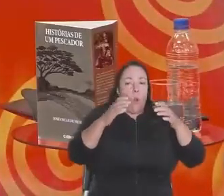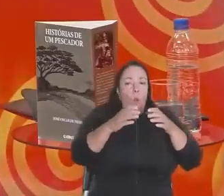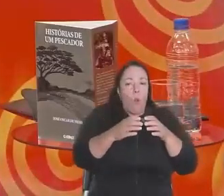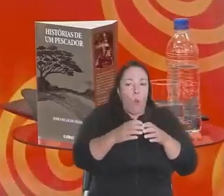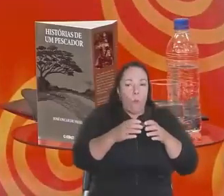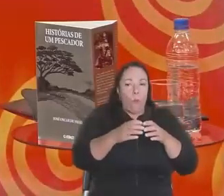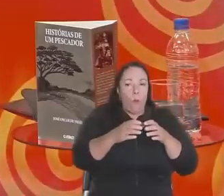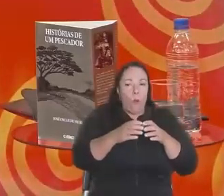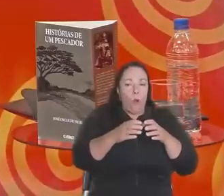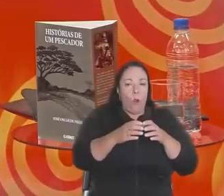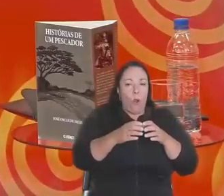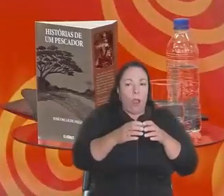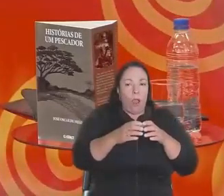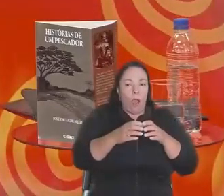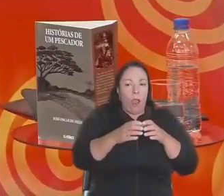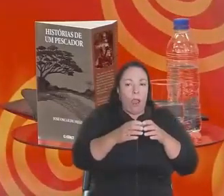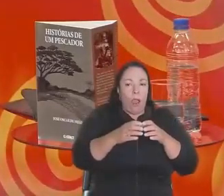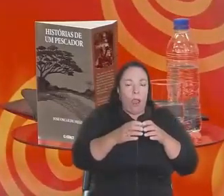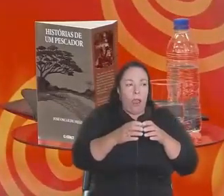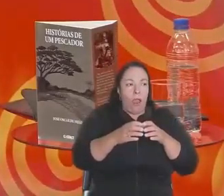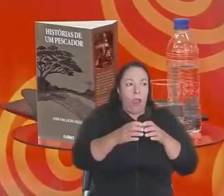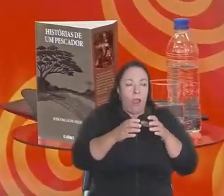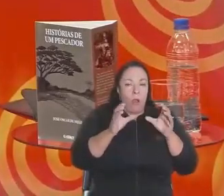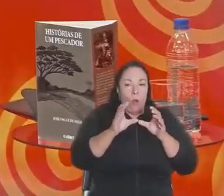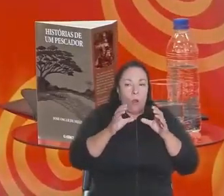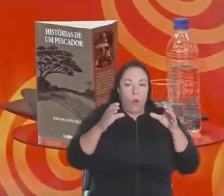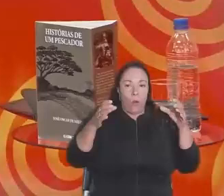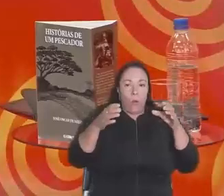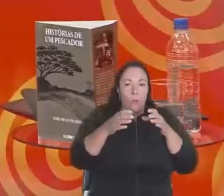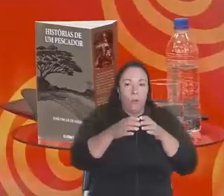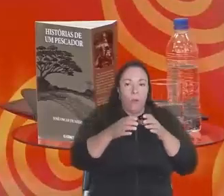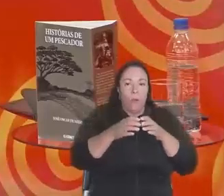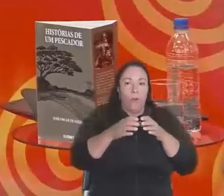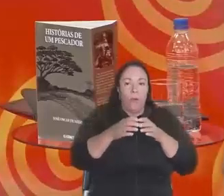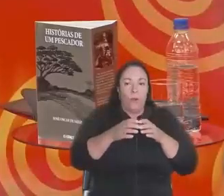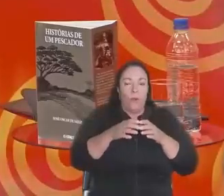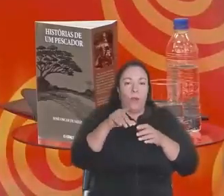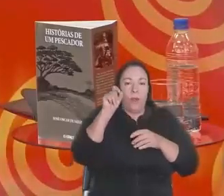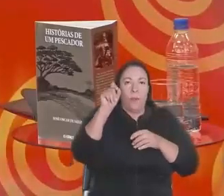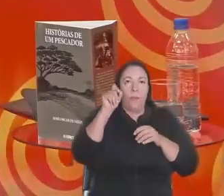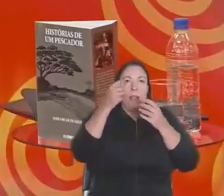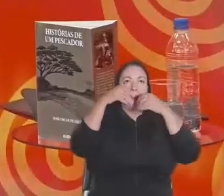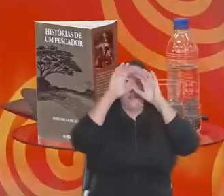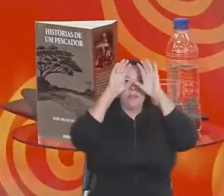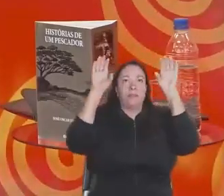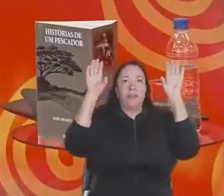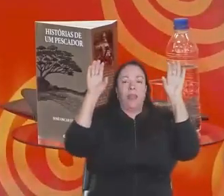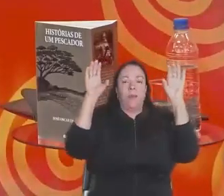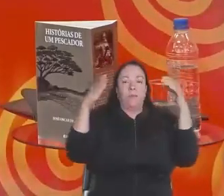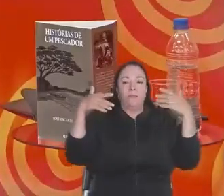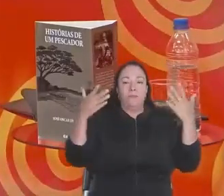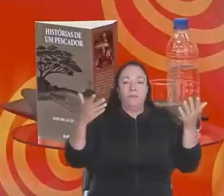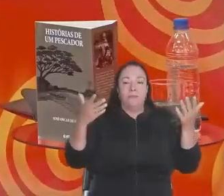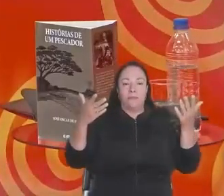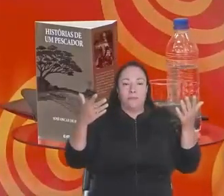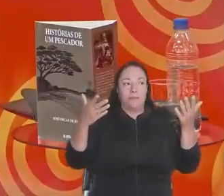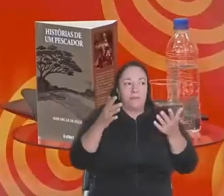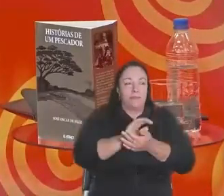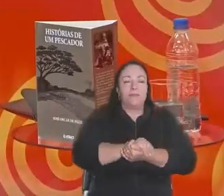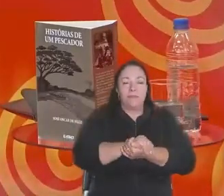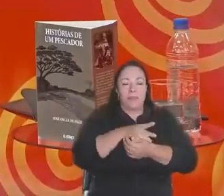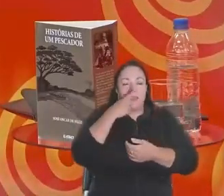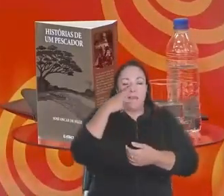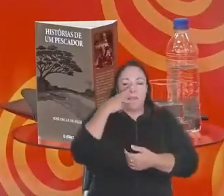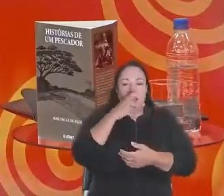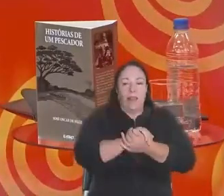gente. Praquecel, olha que nome para um grupo, gente. Praquecel fala muita coisa para a gente,